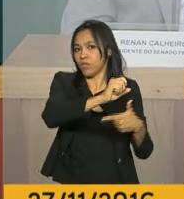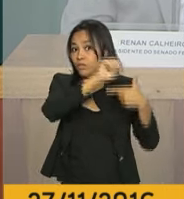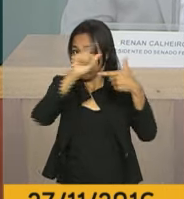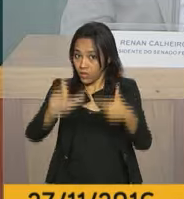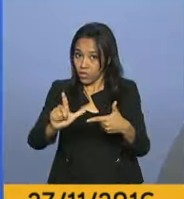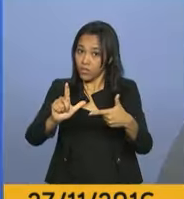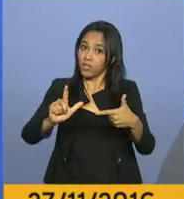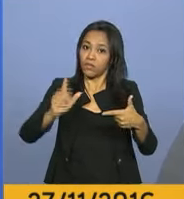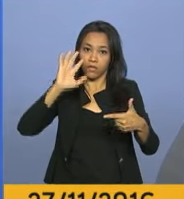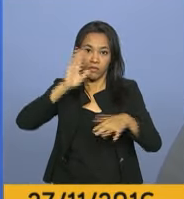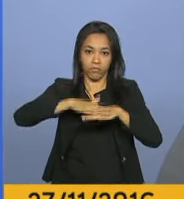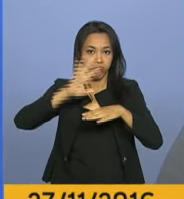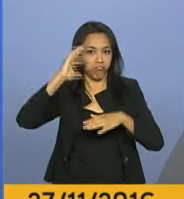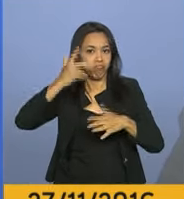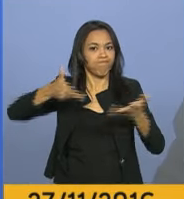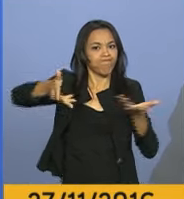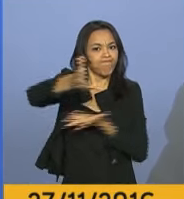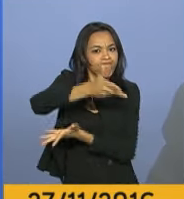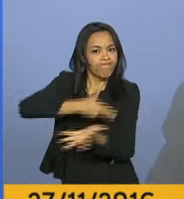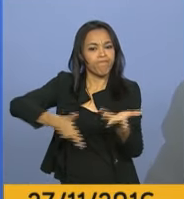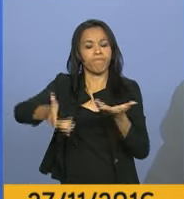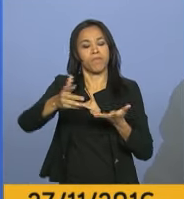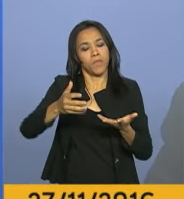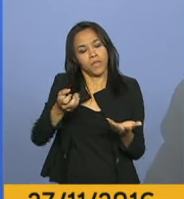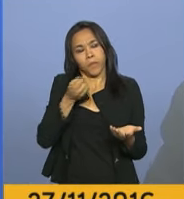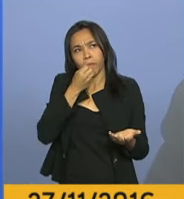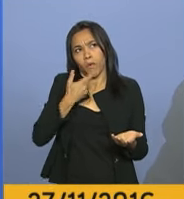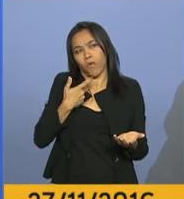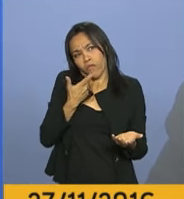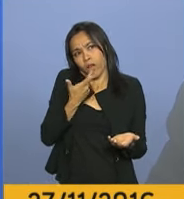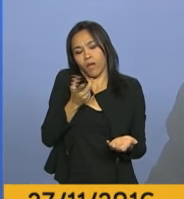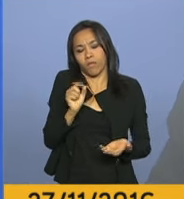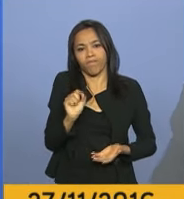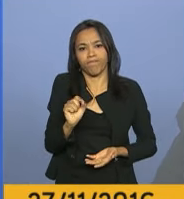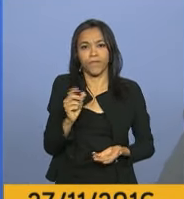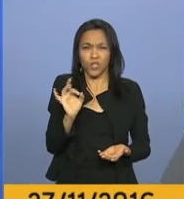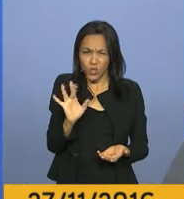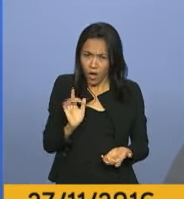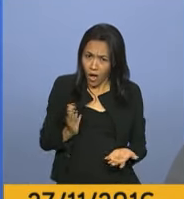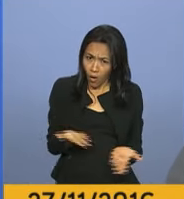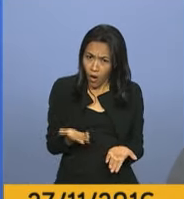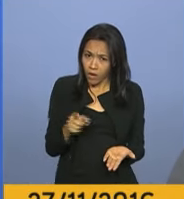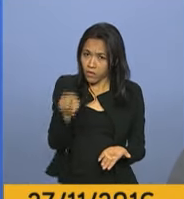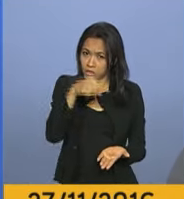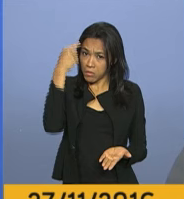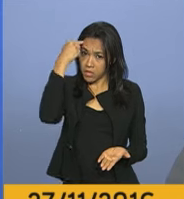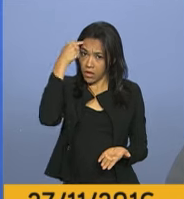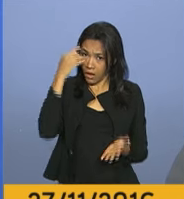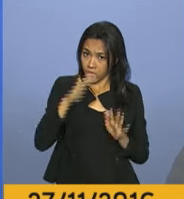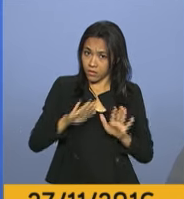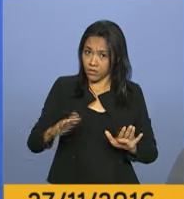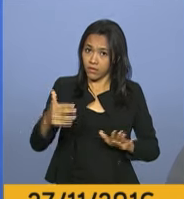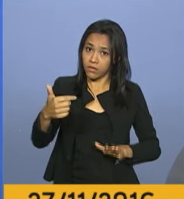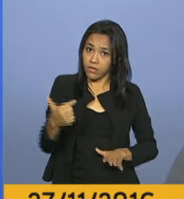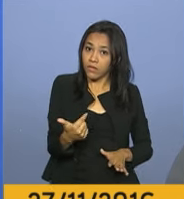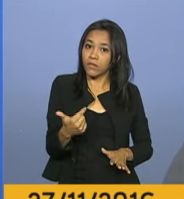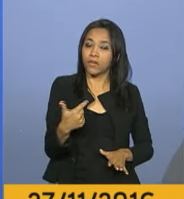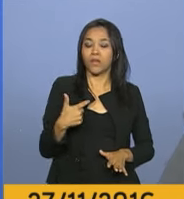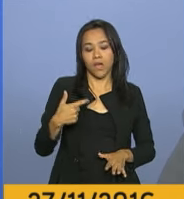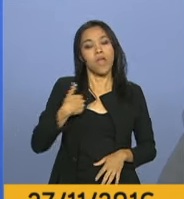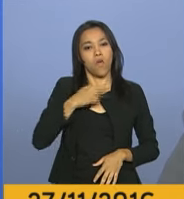executivo. Poder-se-á dizer, bom, mas só agora que vocês pensaram nisso? Digo